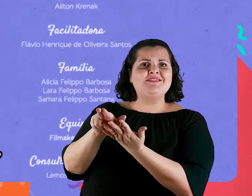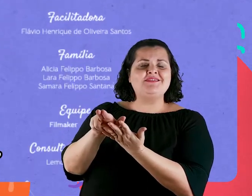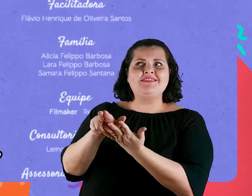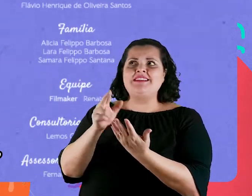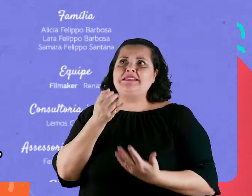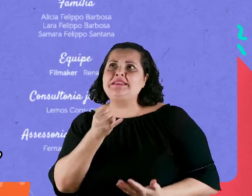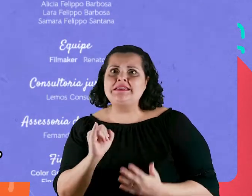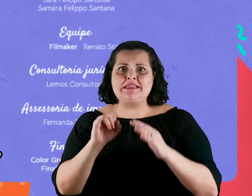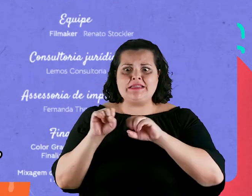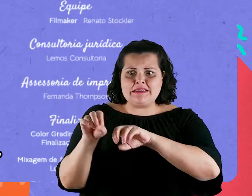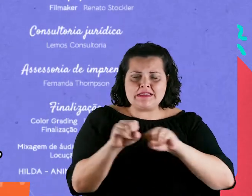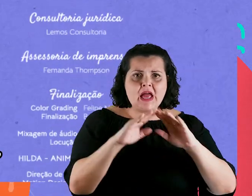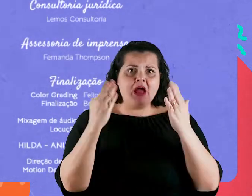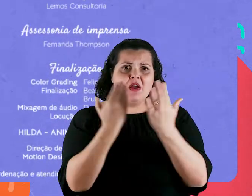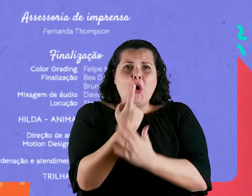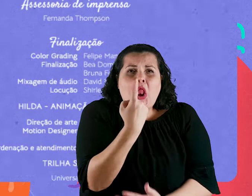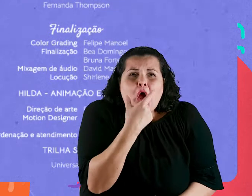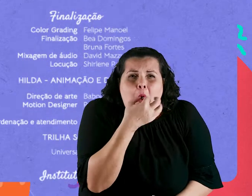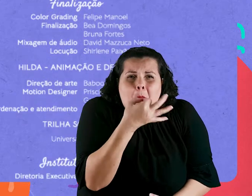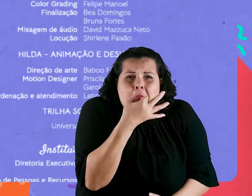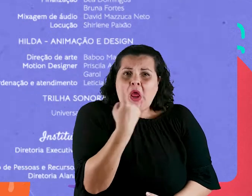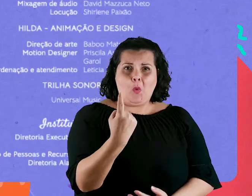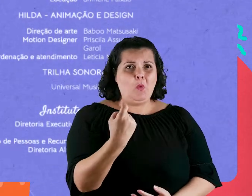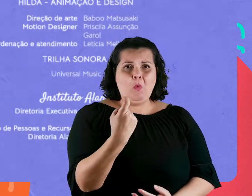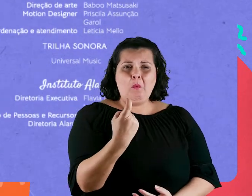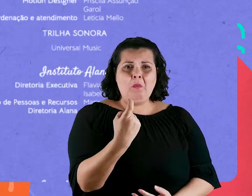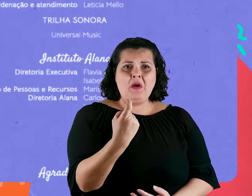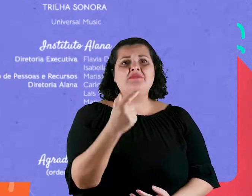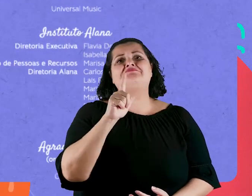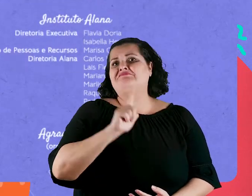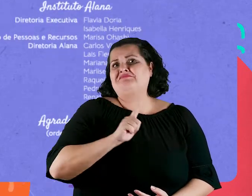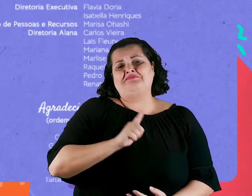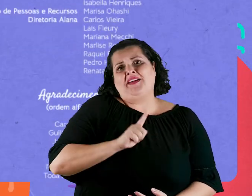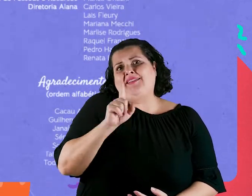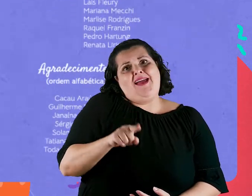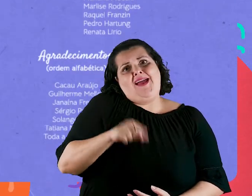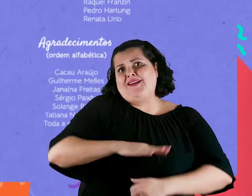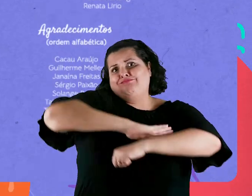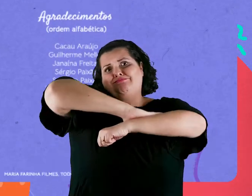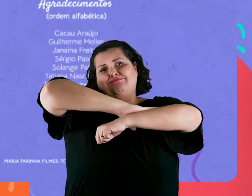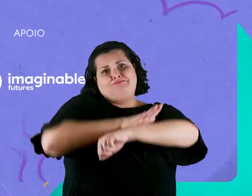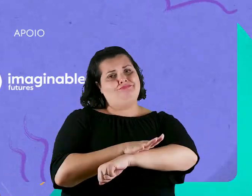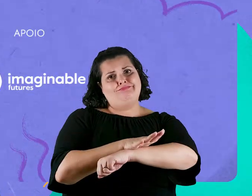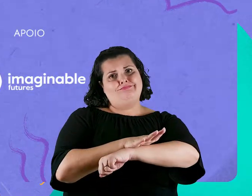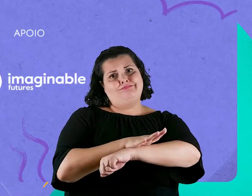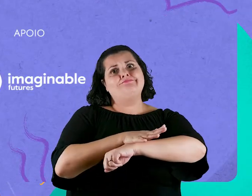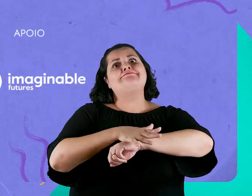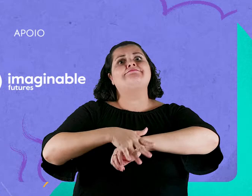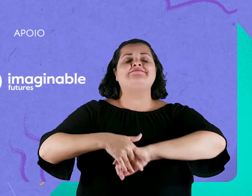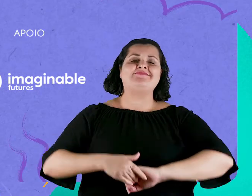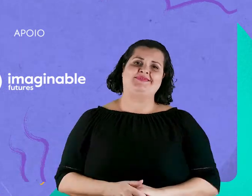educação supõe eleger uma narrativa é só essas educação já é esse a sexta